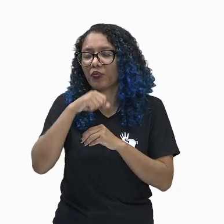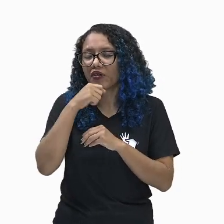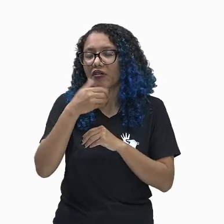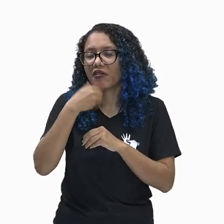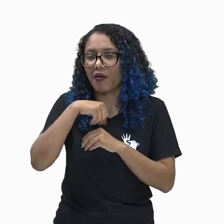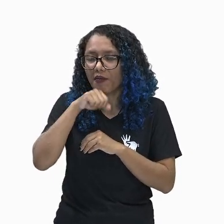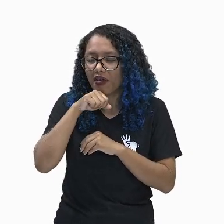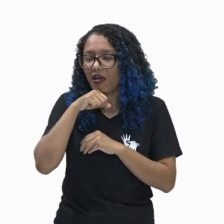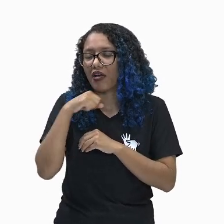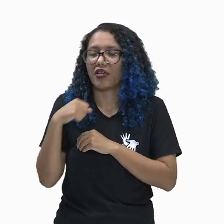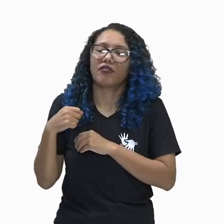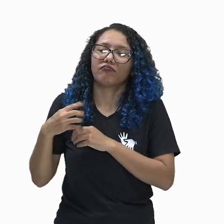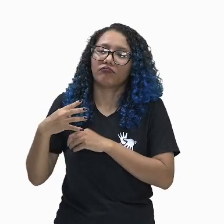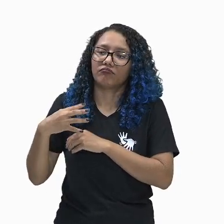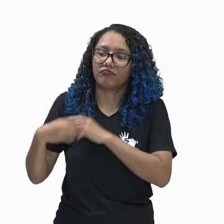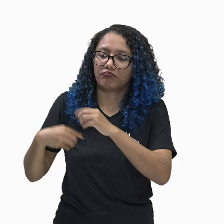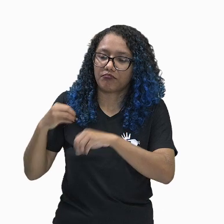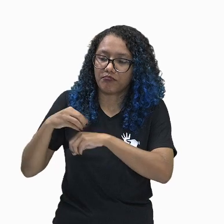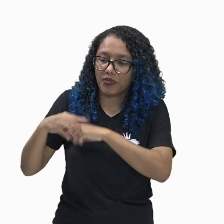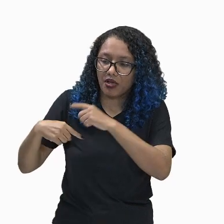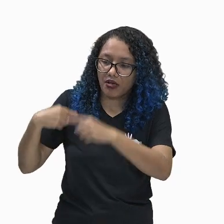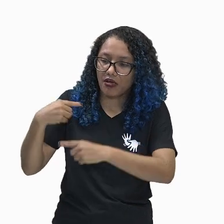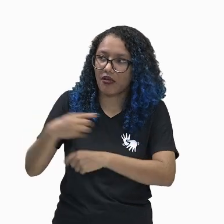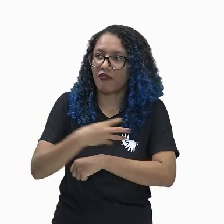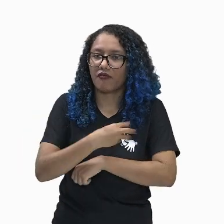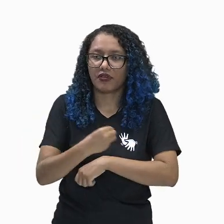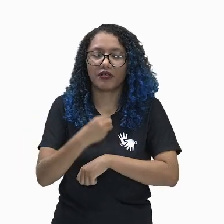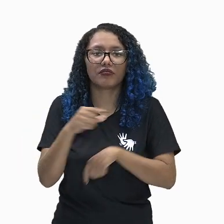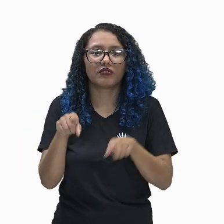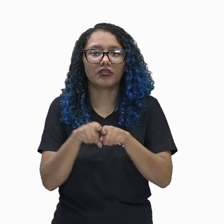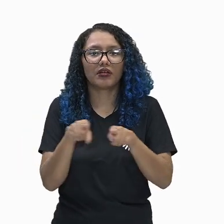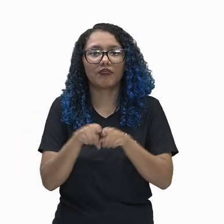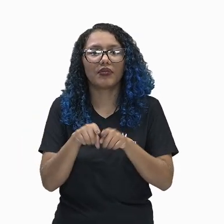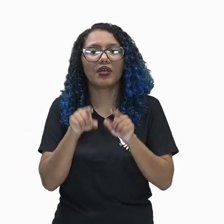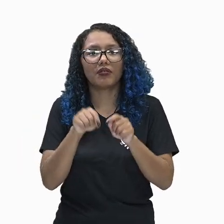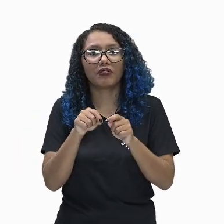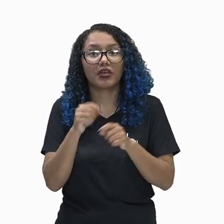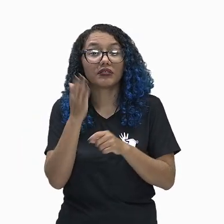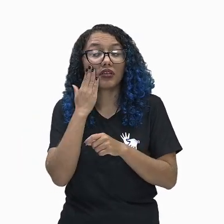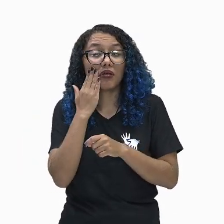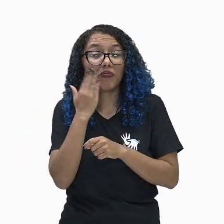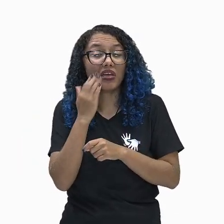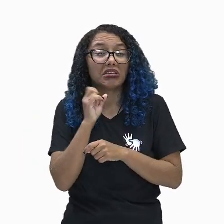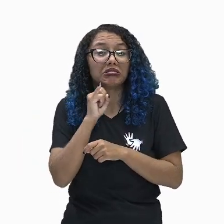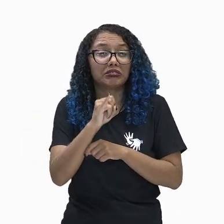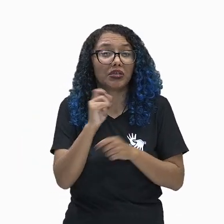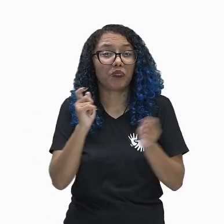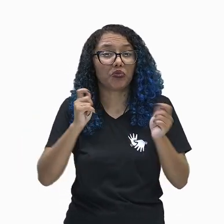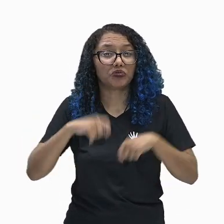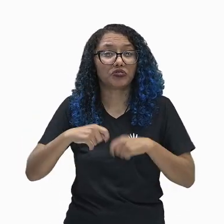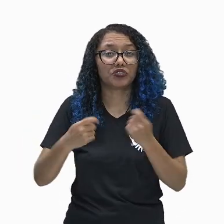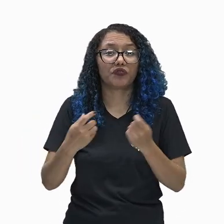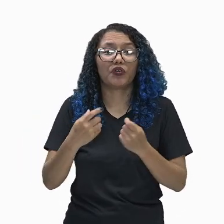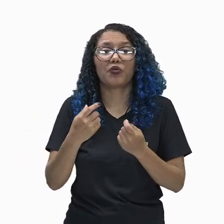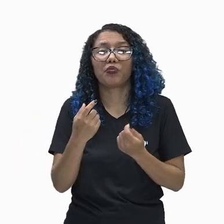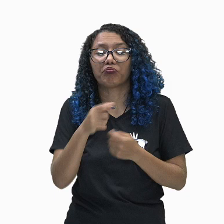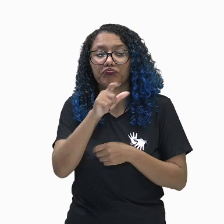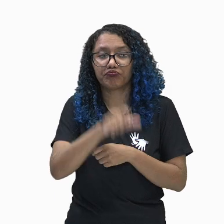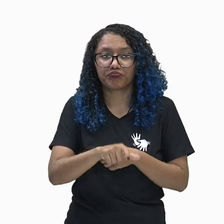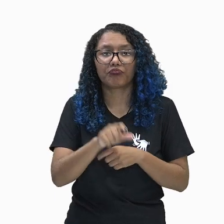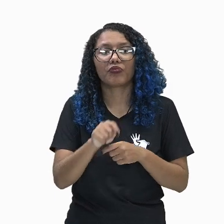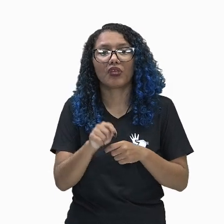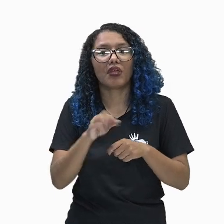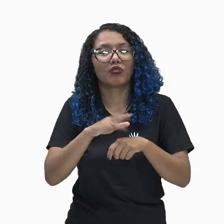mãe, prever a probabilidade de um indivíduo desenvolver uma doença genética, porque através do estudo